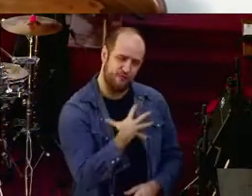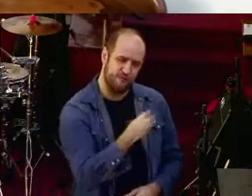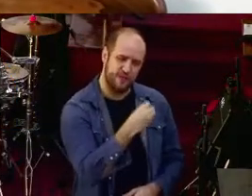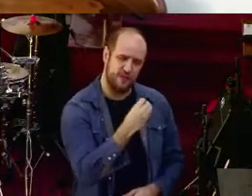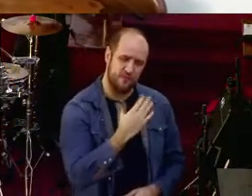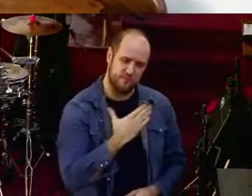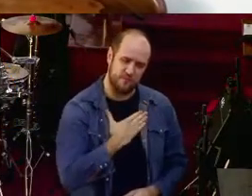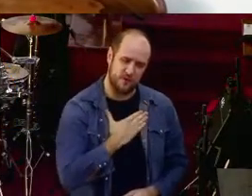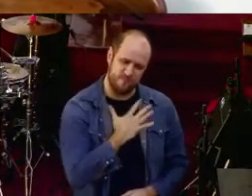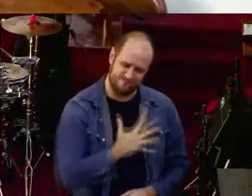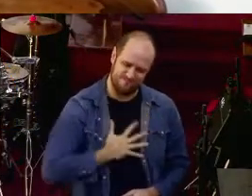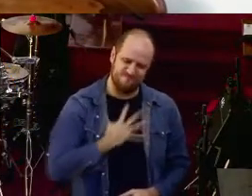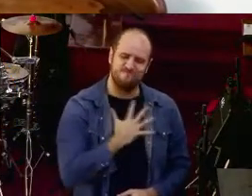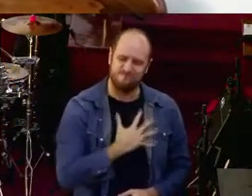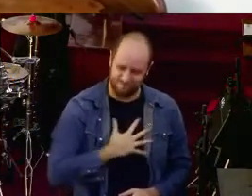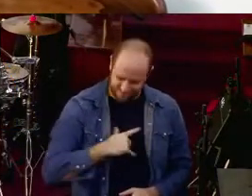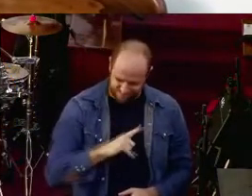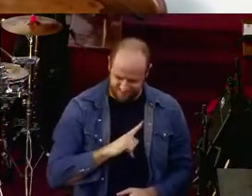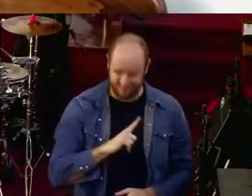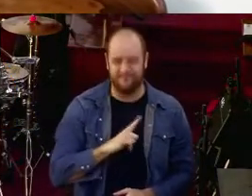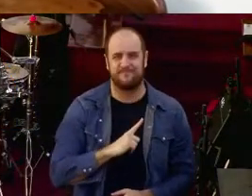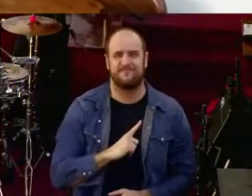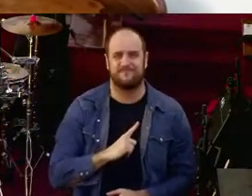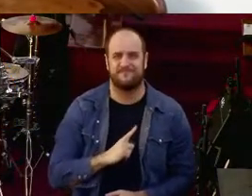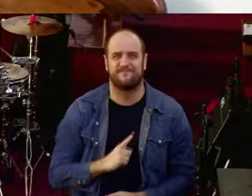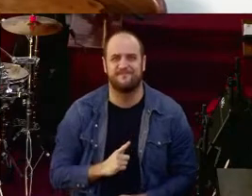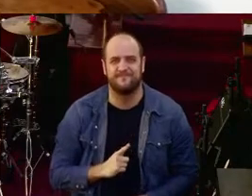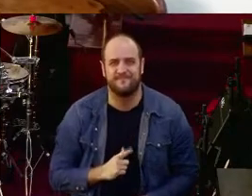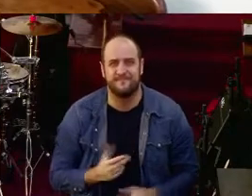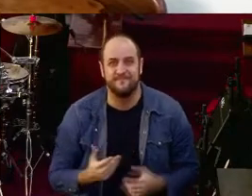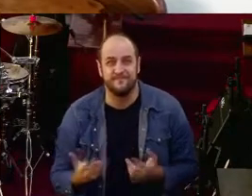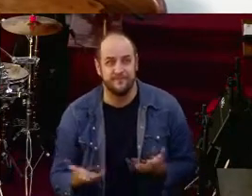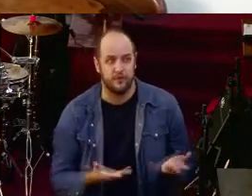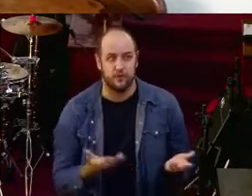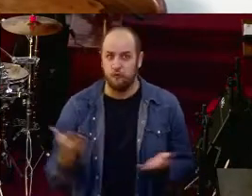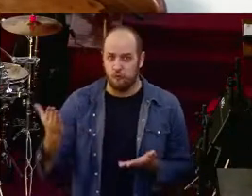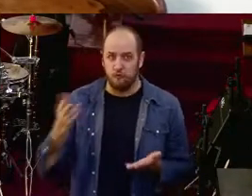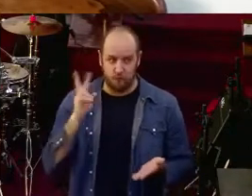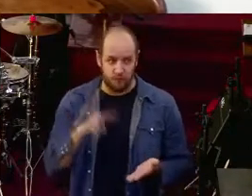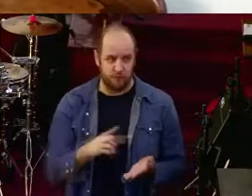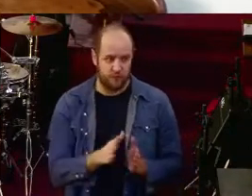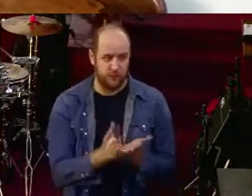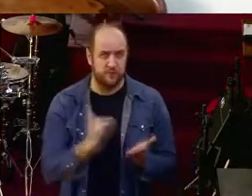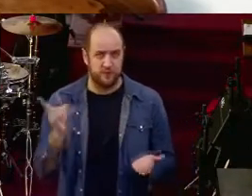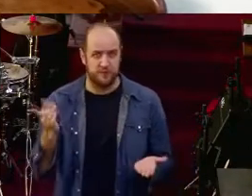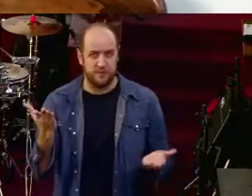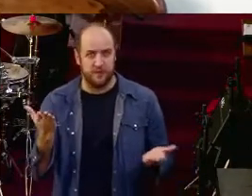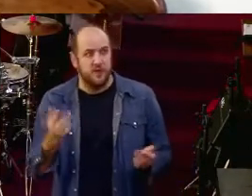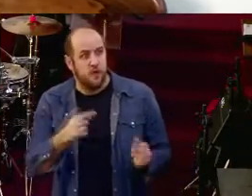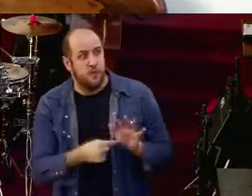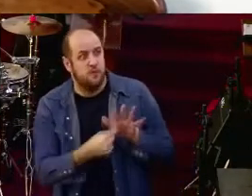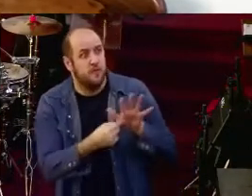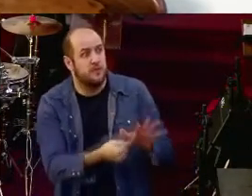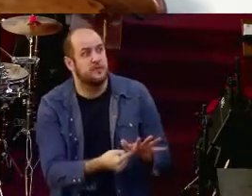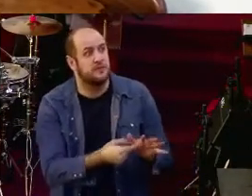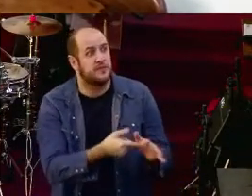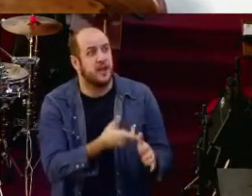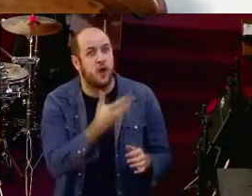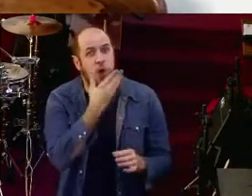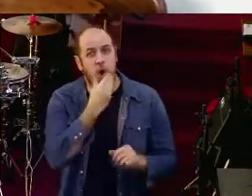quem me comprazo. Então, esse é um testemunho aqui, Pedro está dando o testemunho do momento